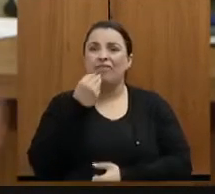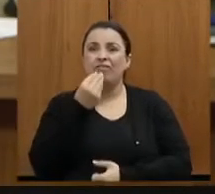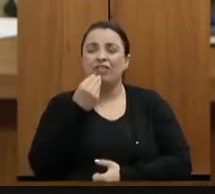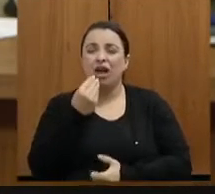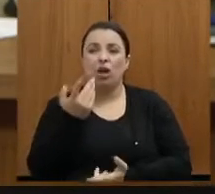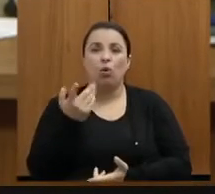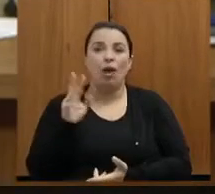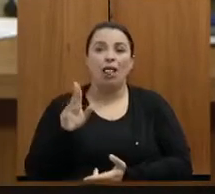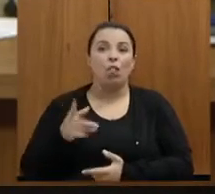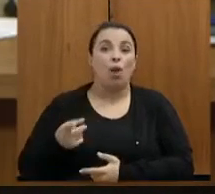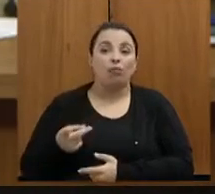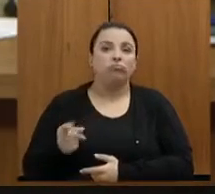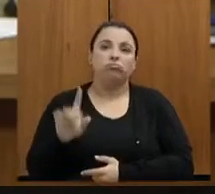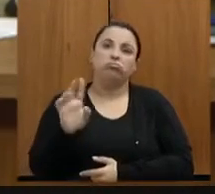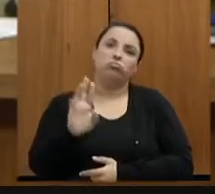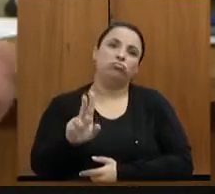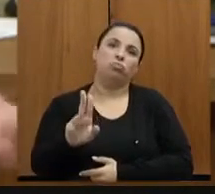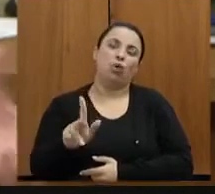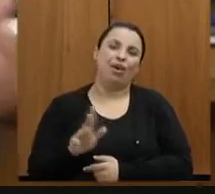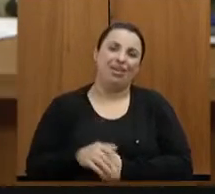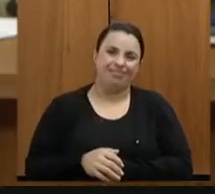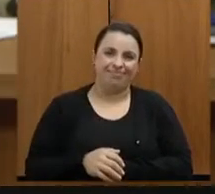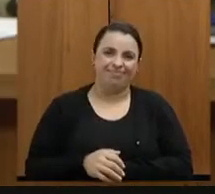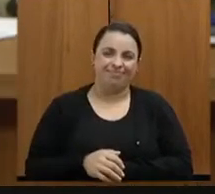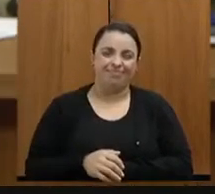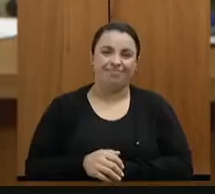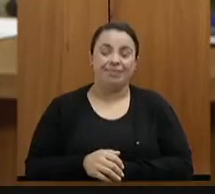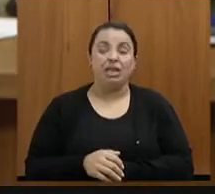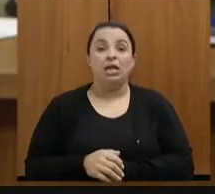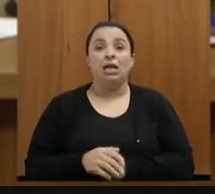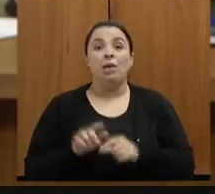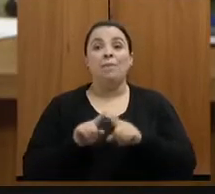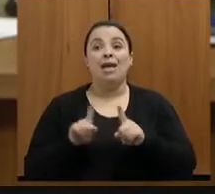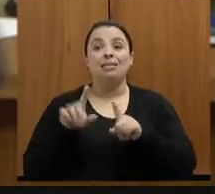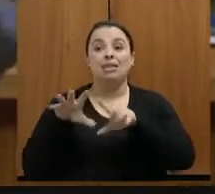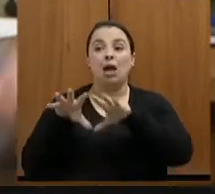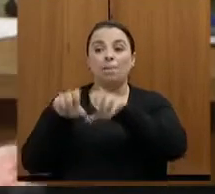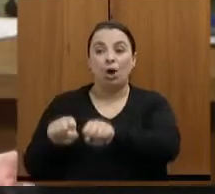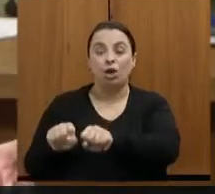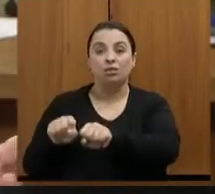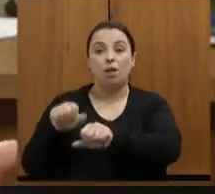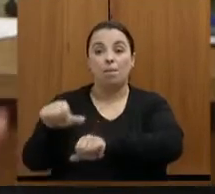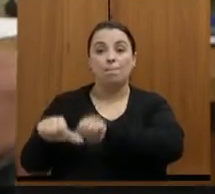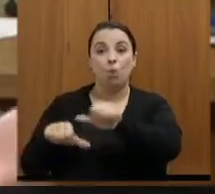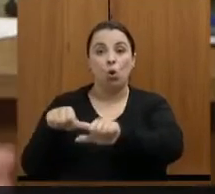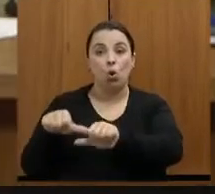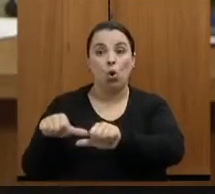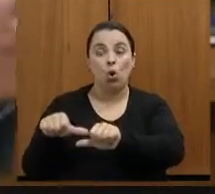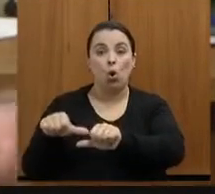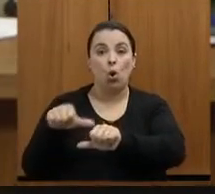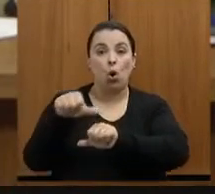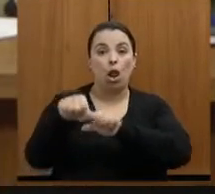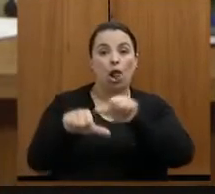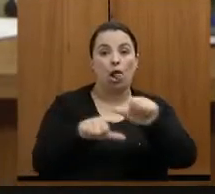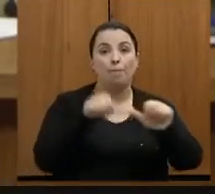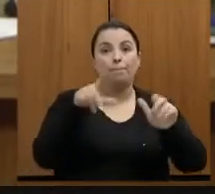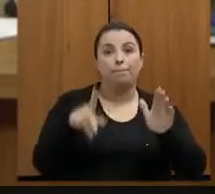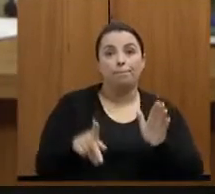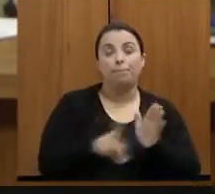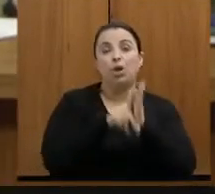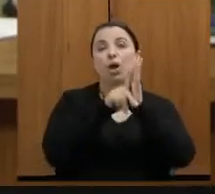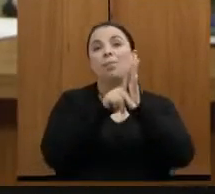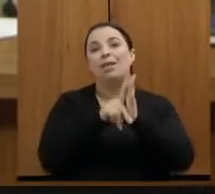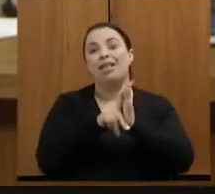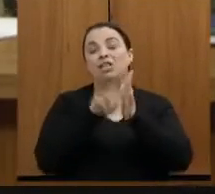perdura no tempo. E aí, quando você transmite a posse e transforma essa posse aparente em uma propriedade